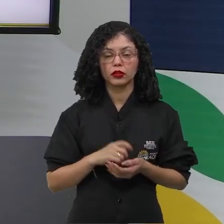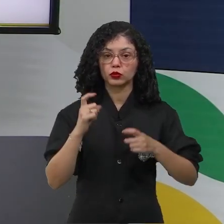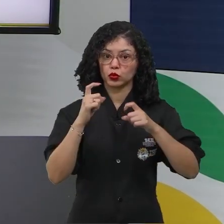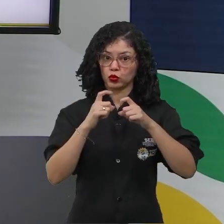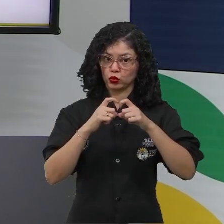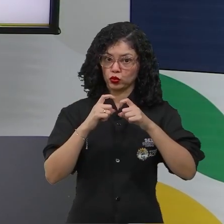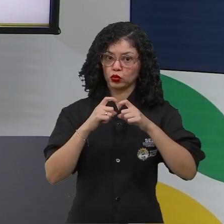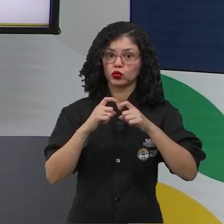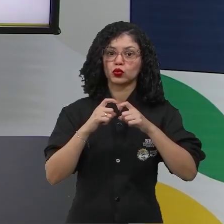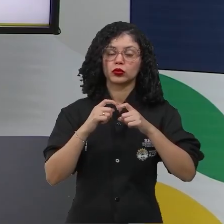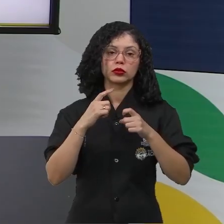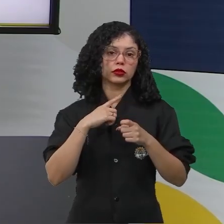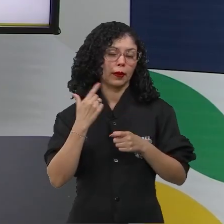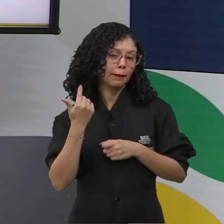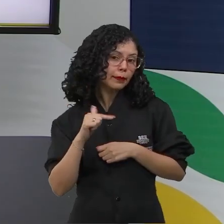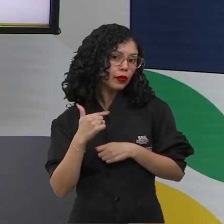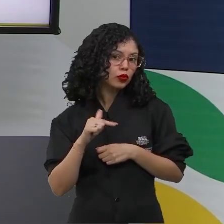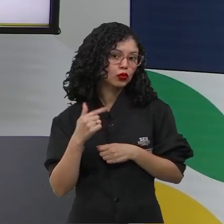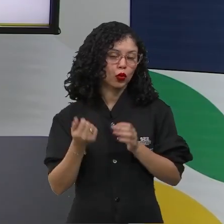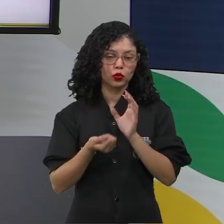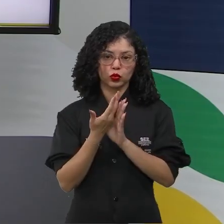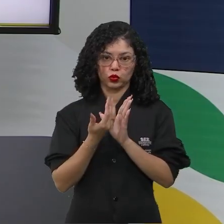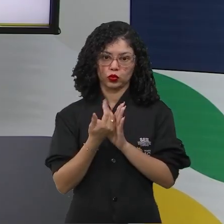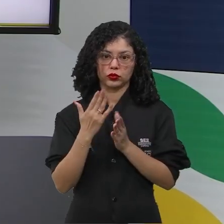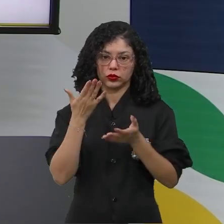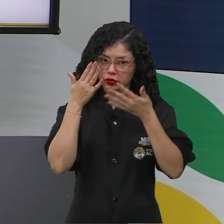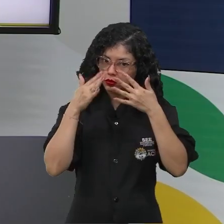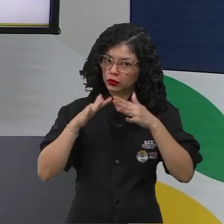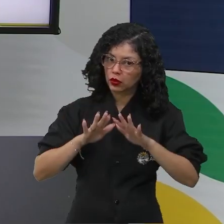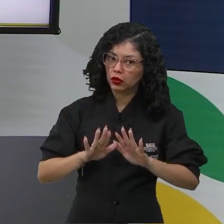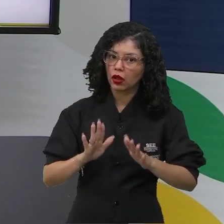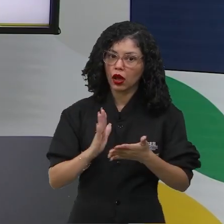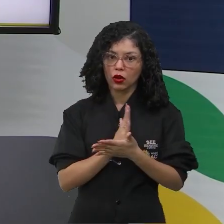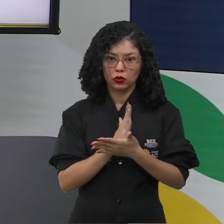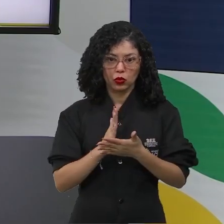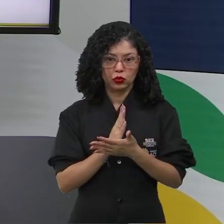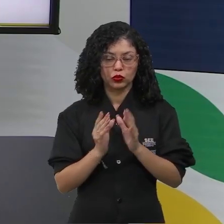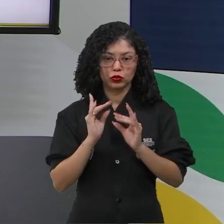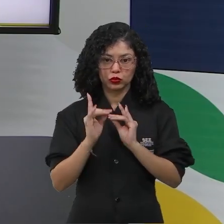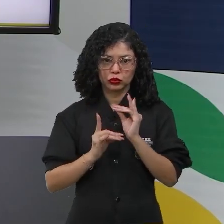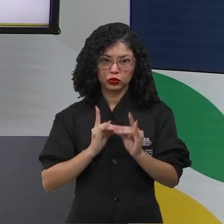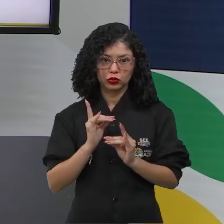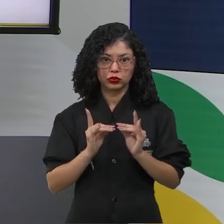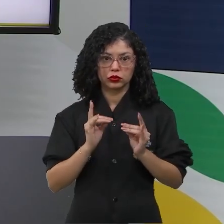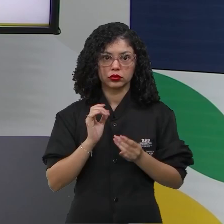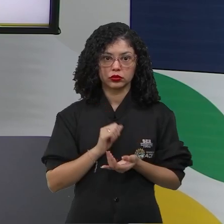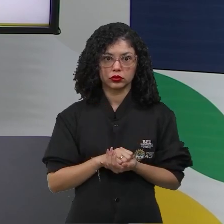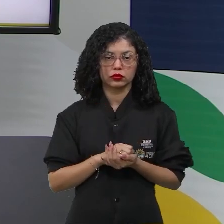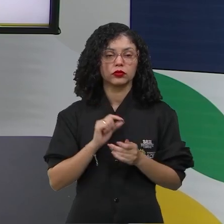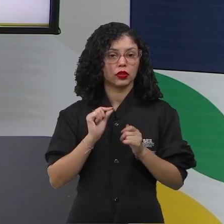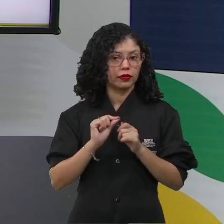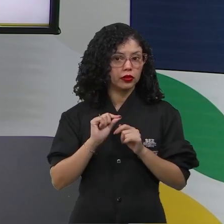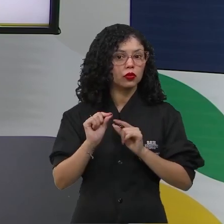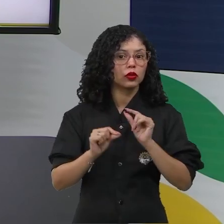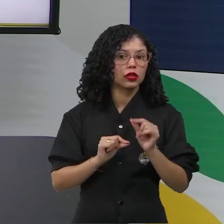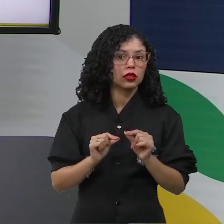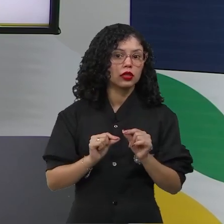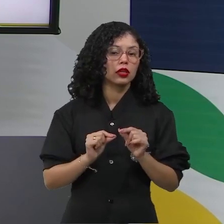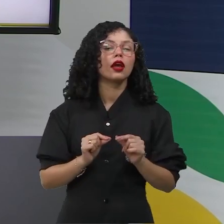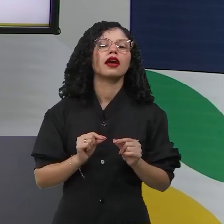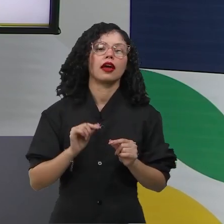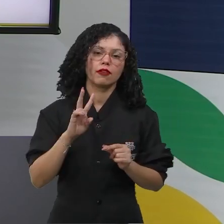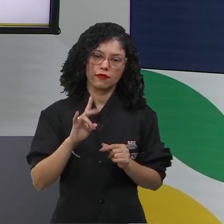clínica. Há pessoas que não conseguem produzir naturalmente alguns hormônios, por exemplo, a testosterona. Vai fazer o quê?